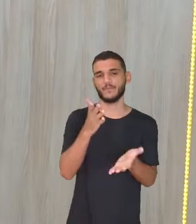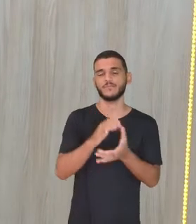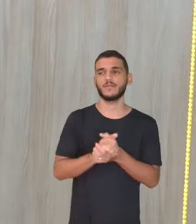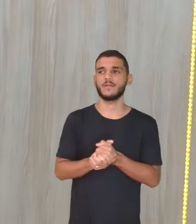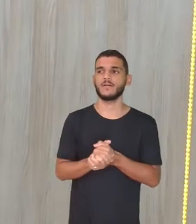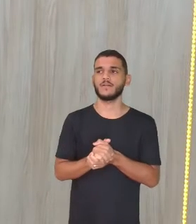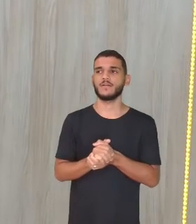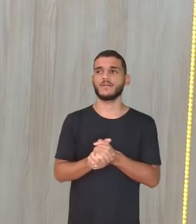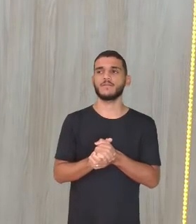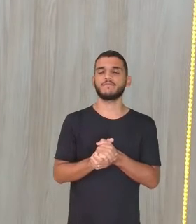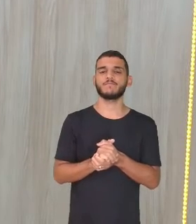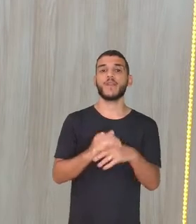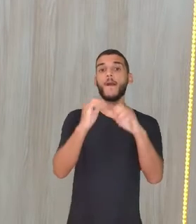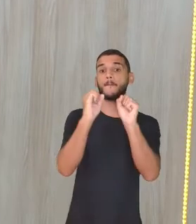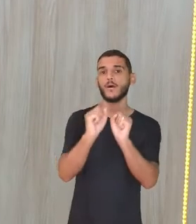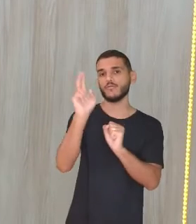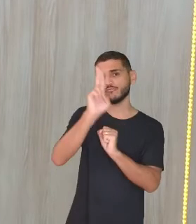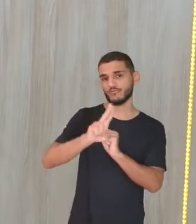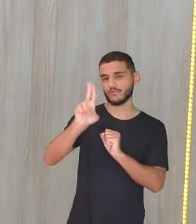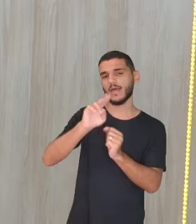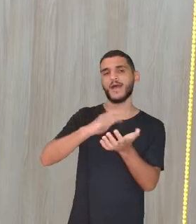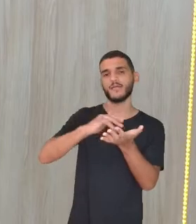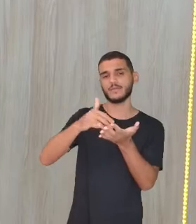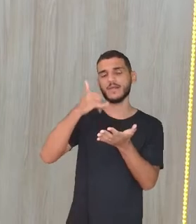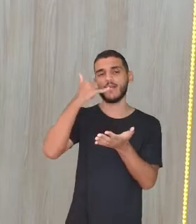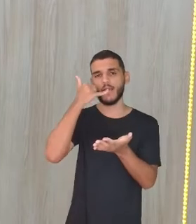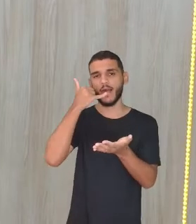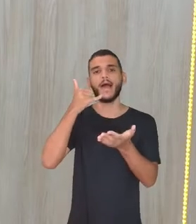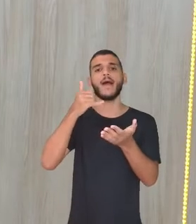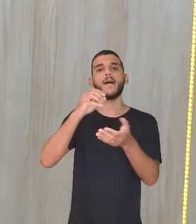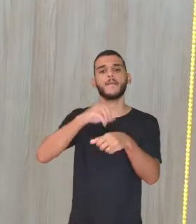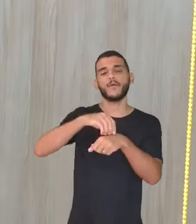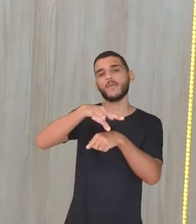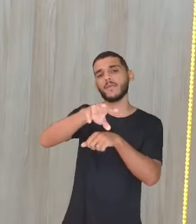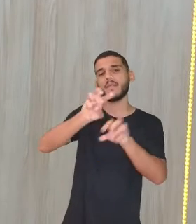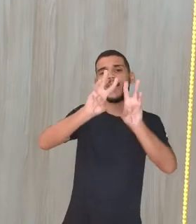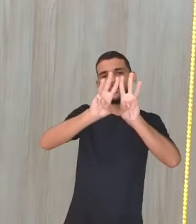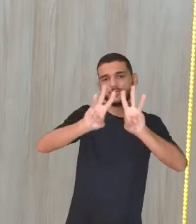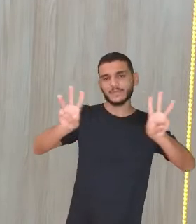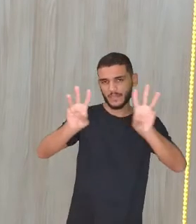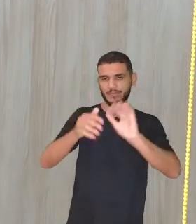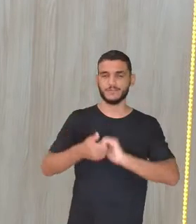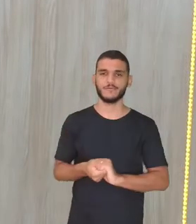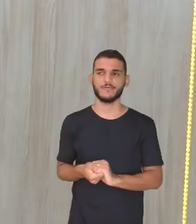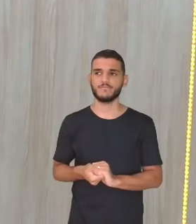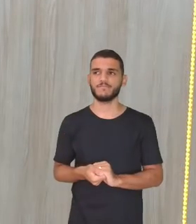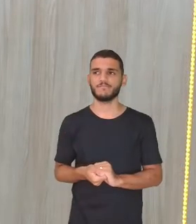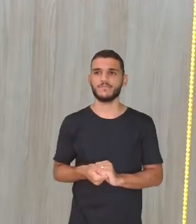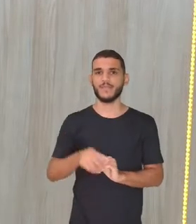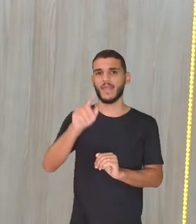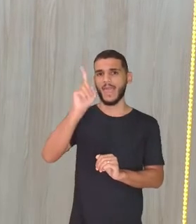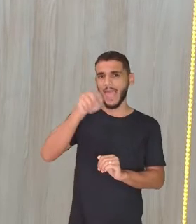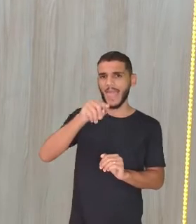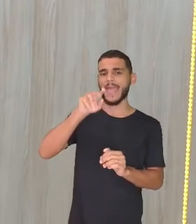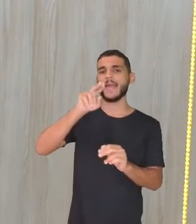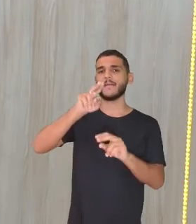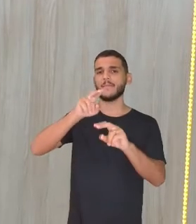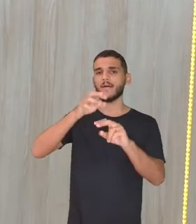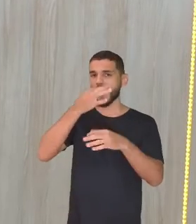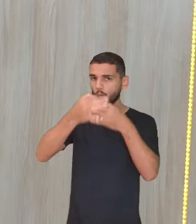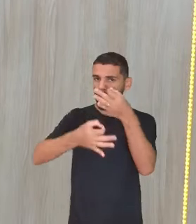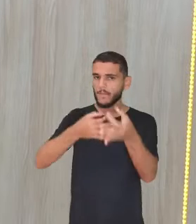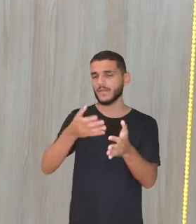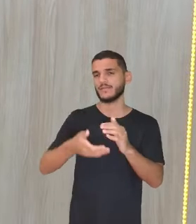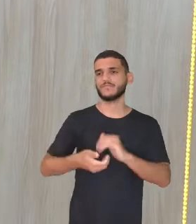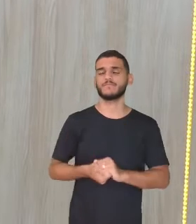Posso usar o celular para compartilhar sites. É o porquê. Aí ele, para confirmar essa tese, para